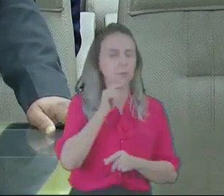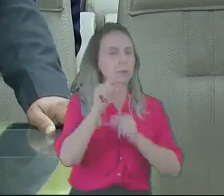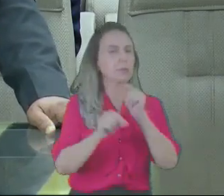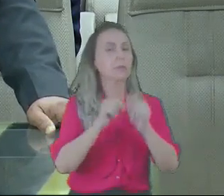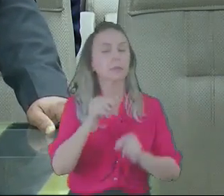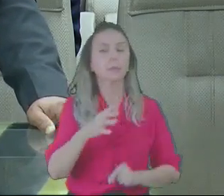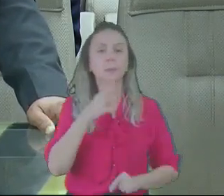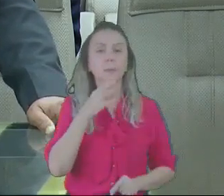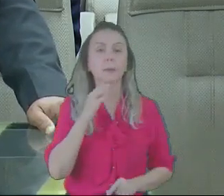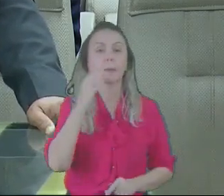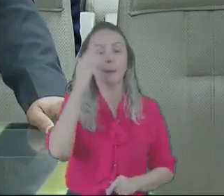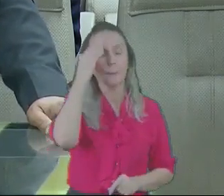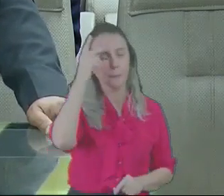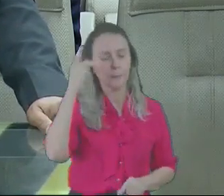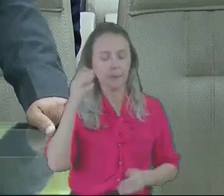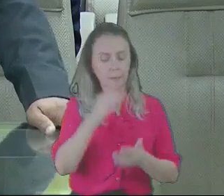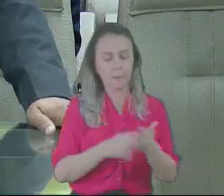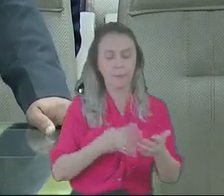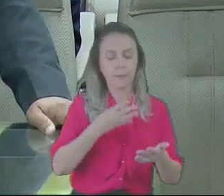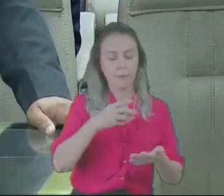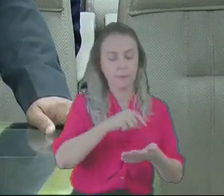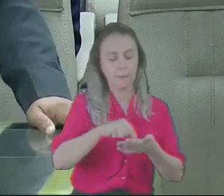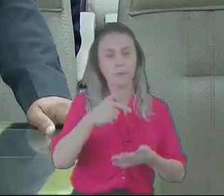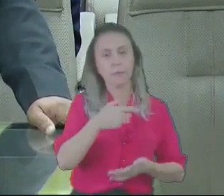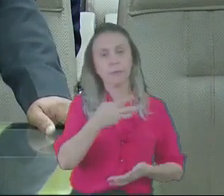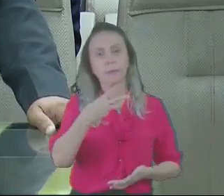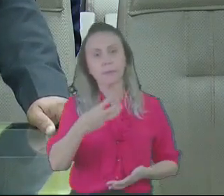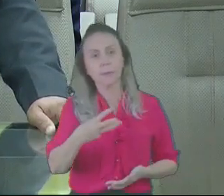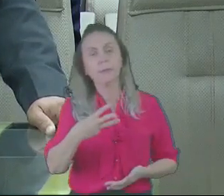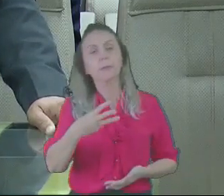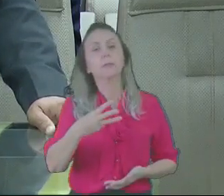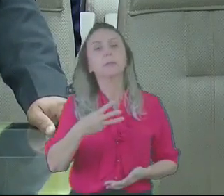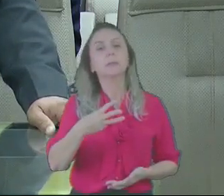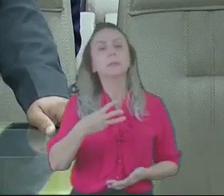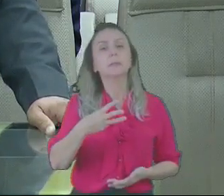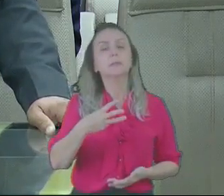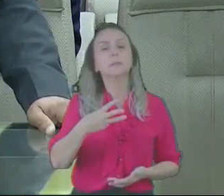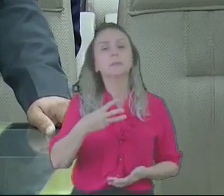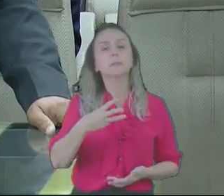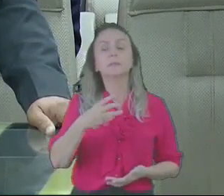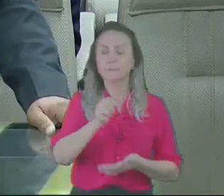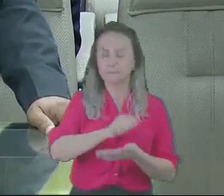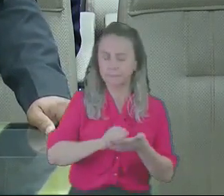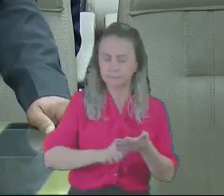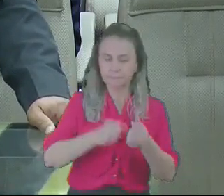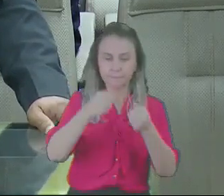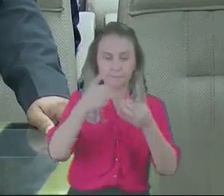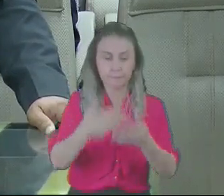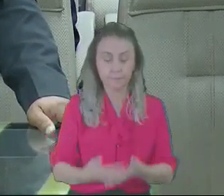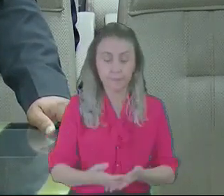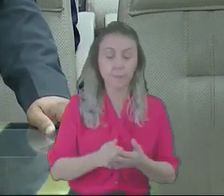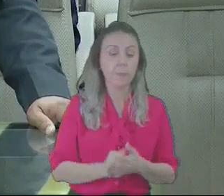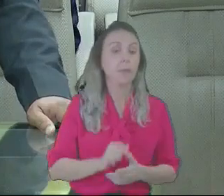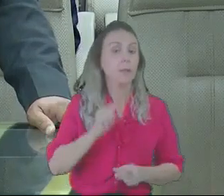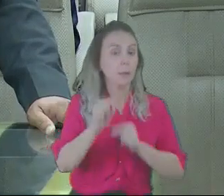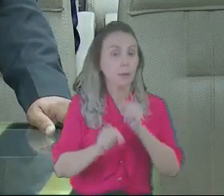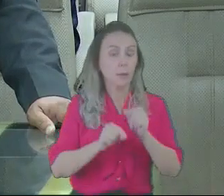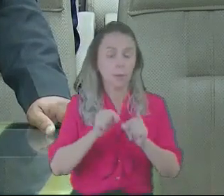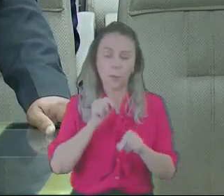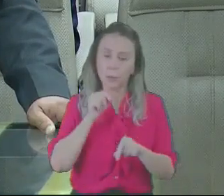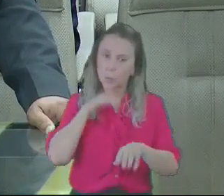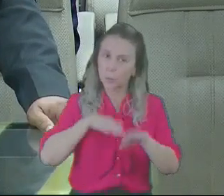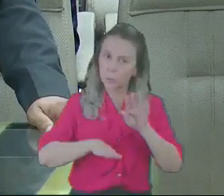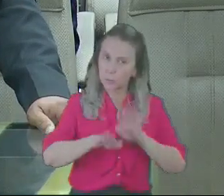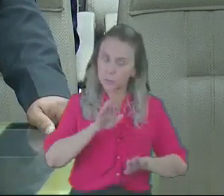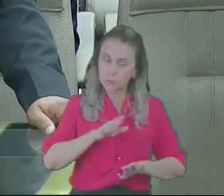e provérbios Capítulo 4 Versículo 23 o escritor disse sobre tudo que se deve guardar